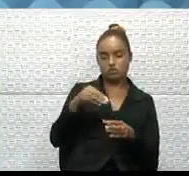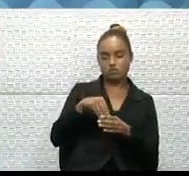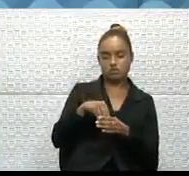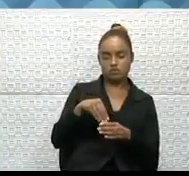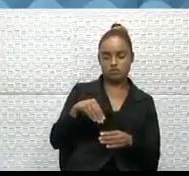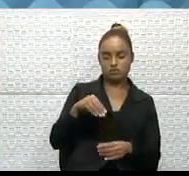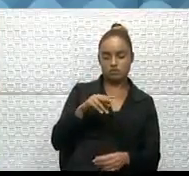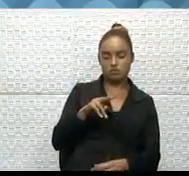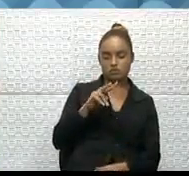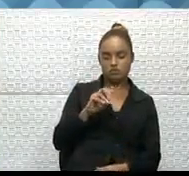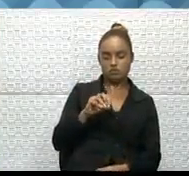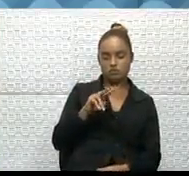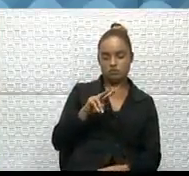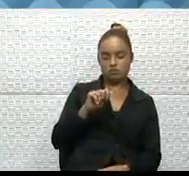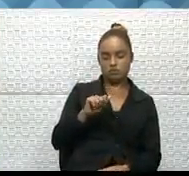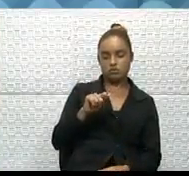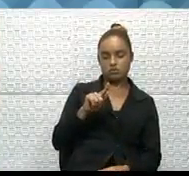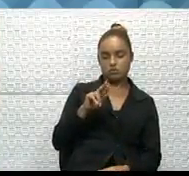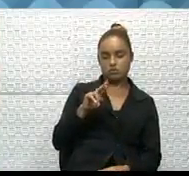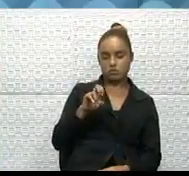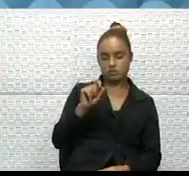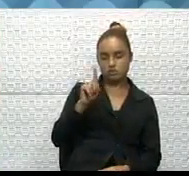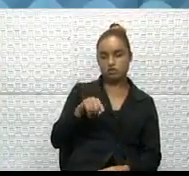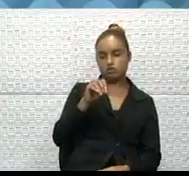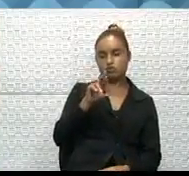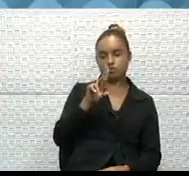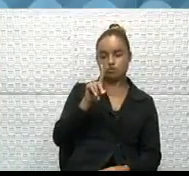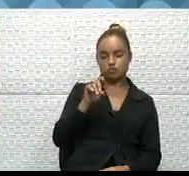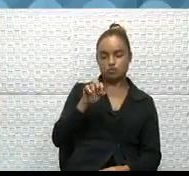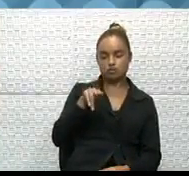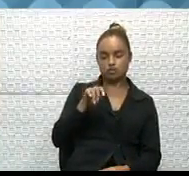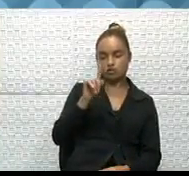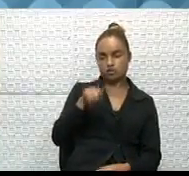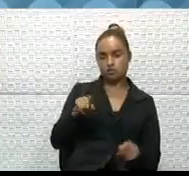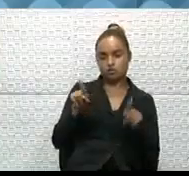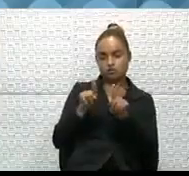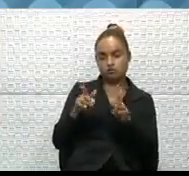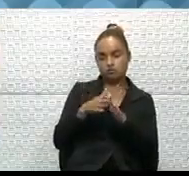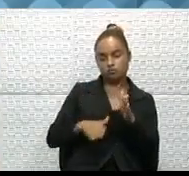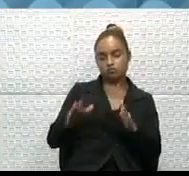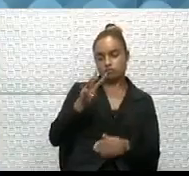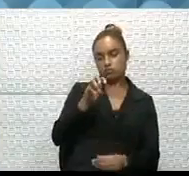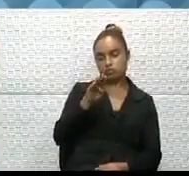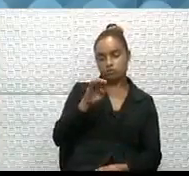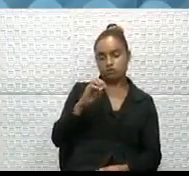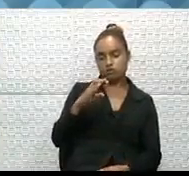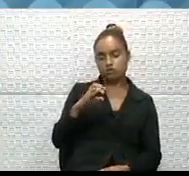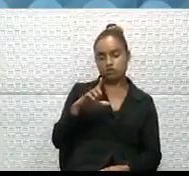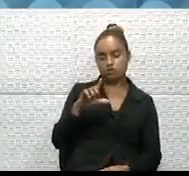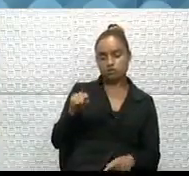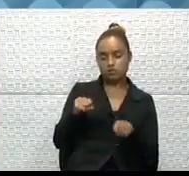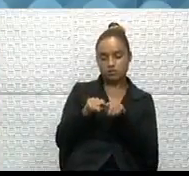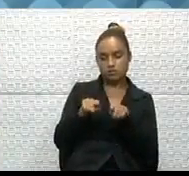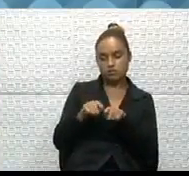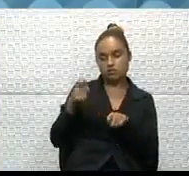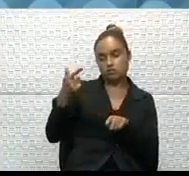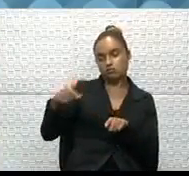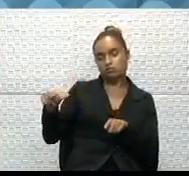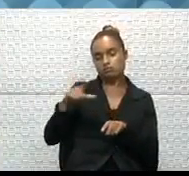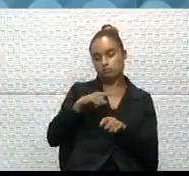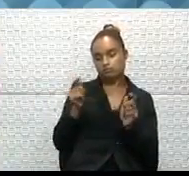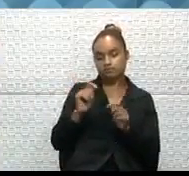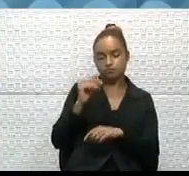20 pares ordenados para depois, então, determinar o valor de R. No Excel também é uma outra possibilidade de determinar esse